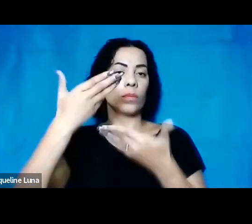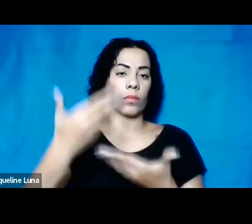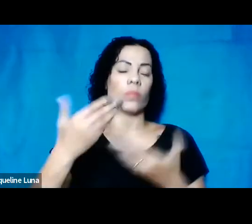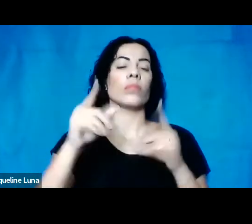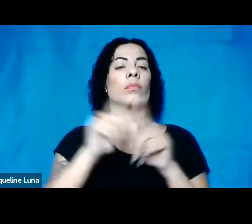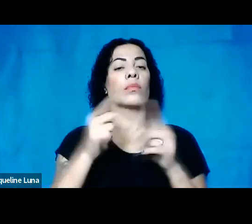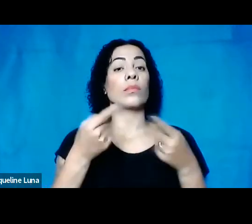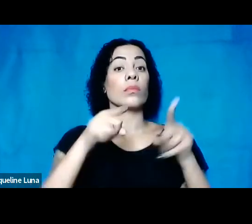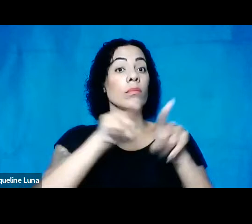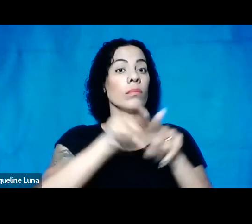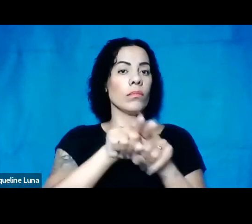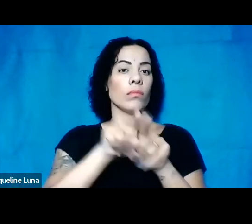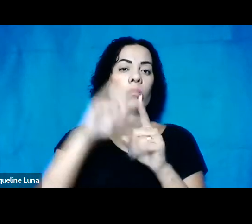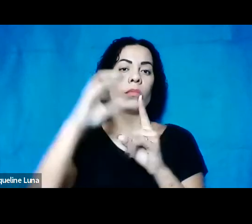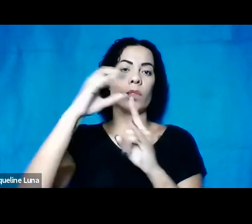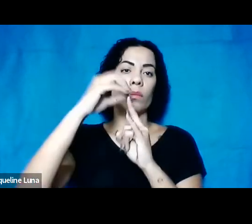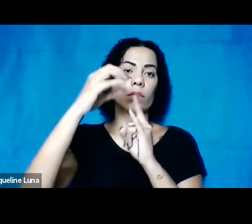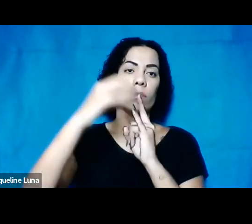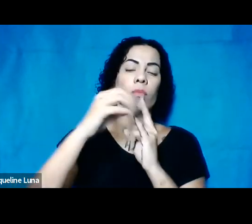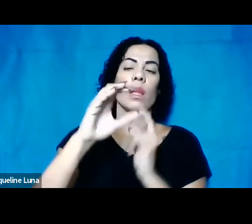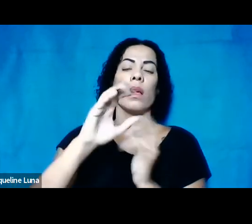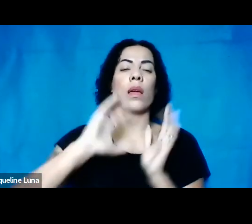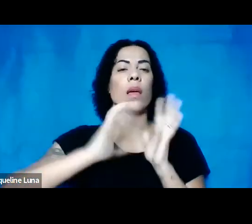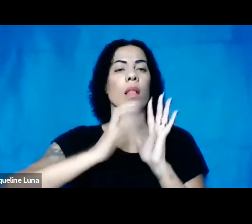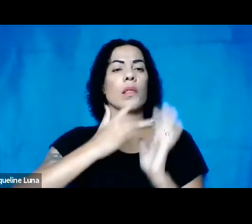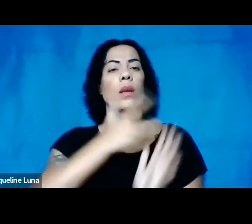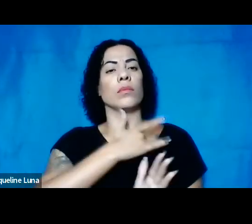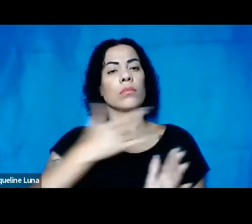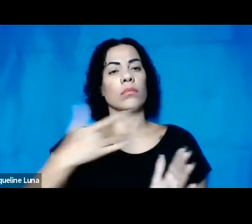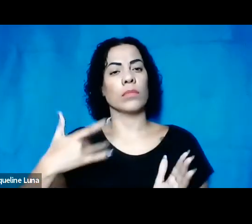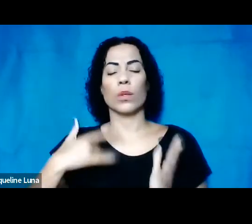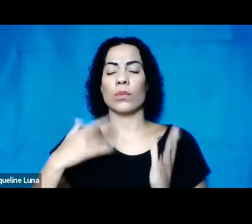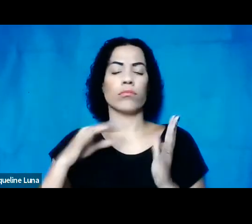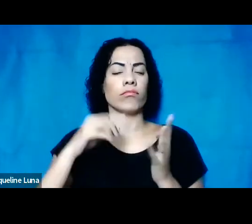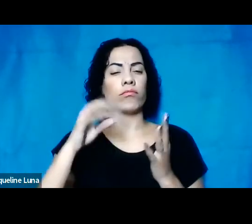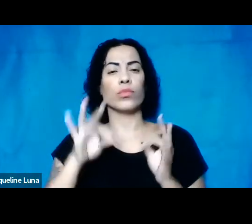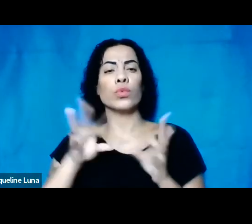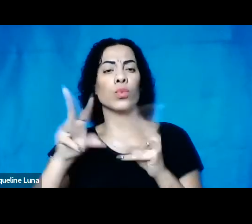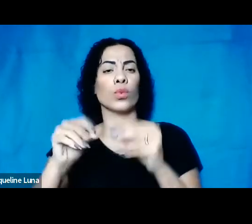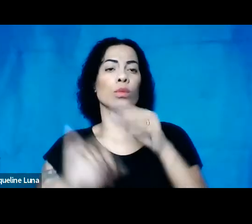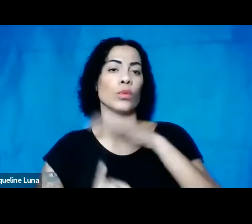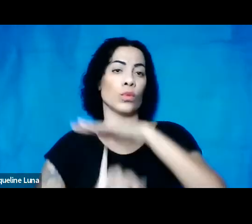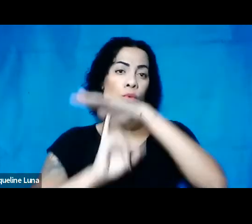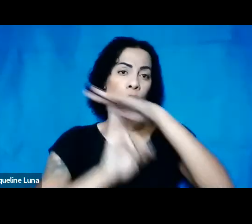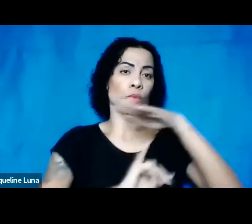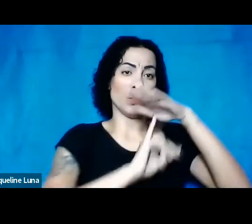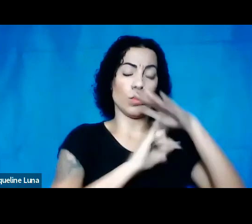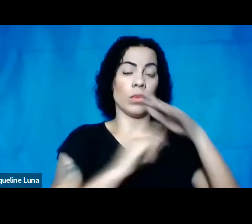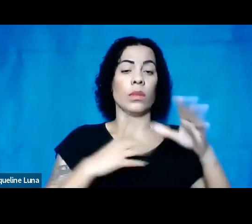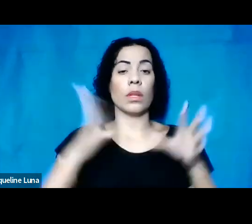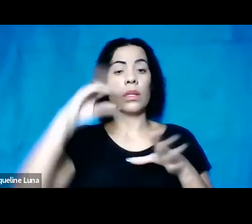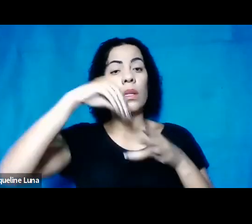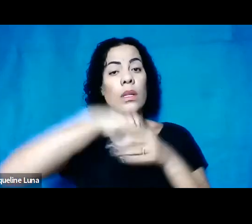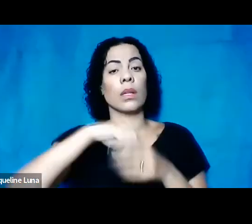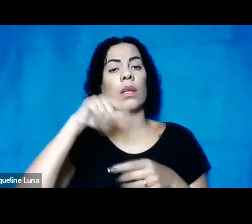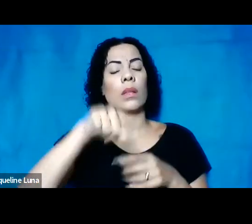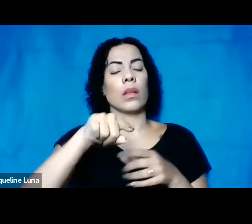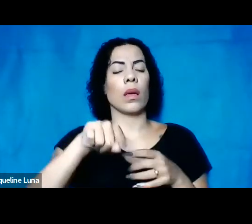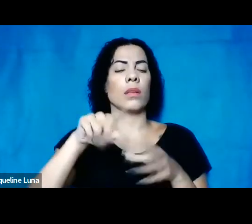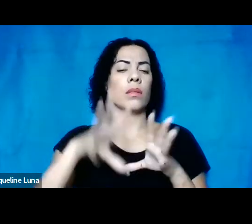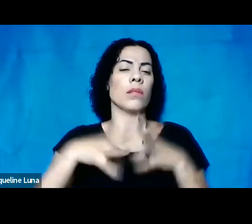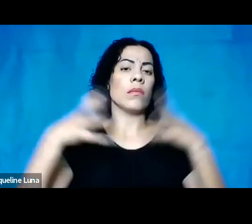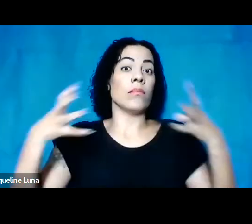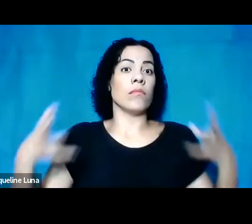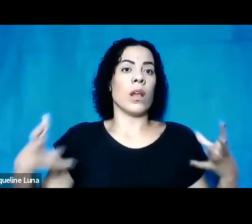que a Fiocruz, o Canal Saúde, a Vídeo Saúde, enfim, todas as instituições que estão dentro, né, desse grande... essa